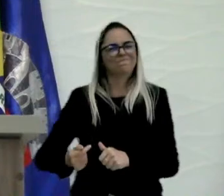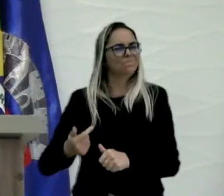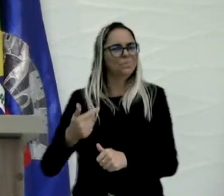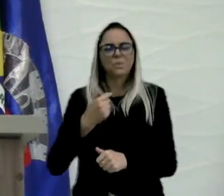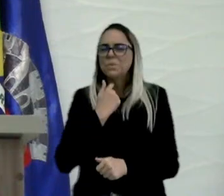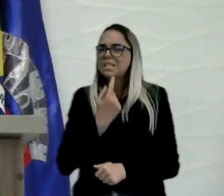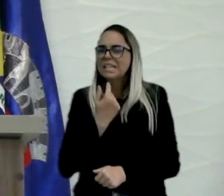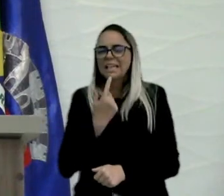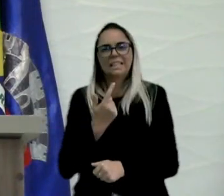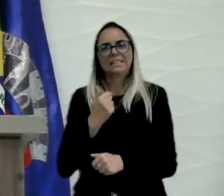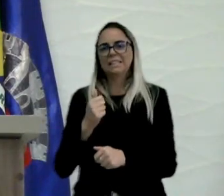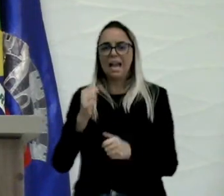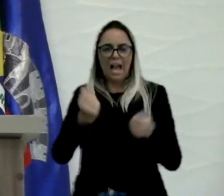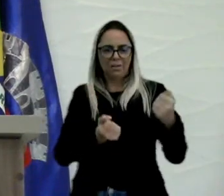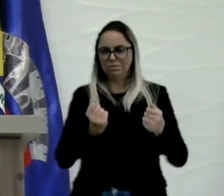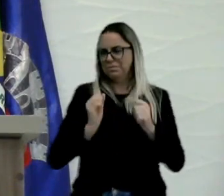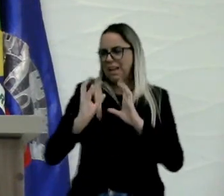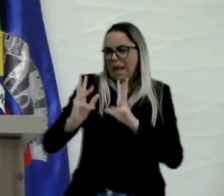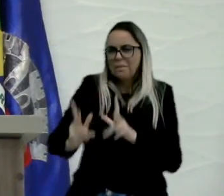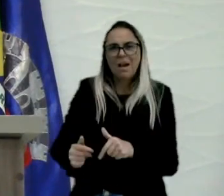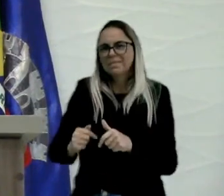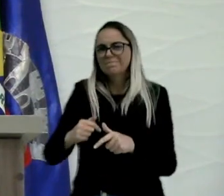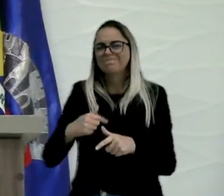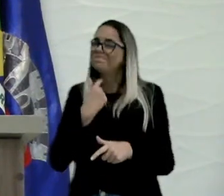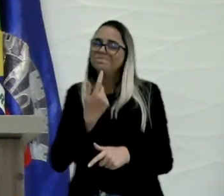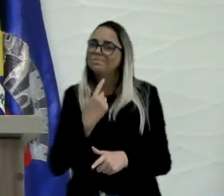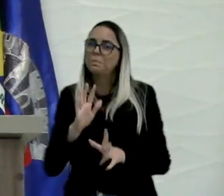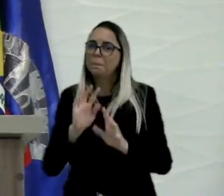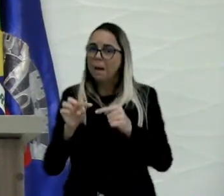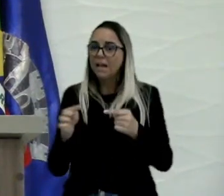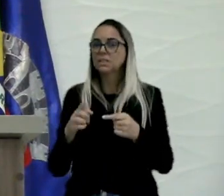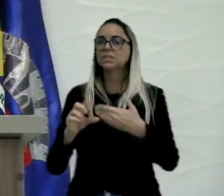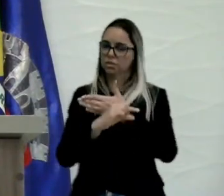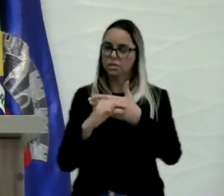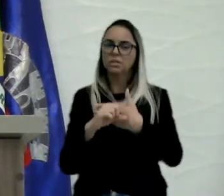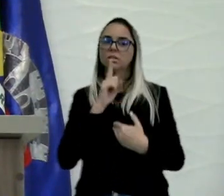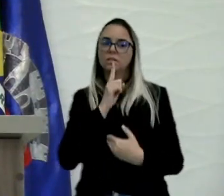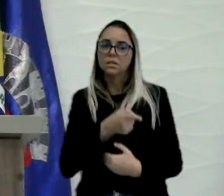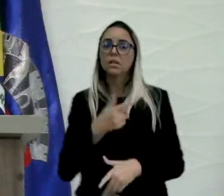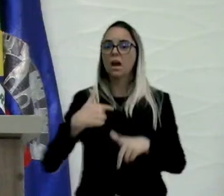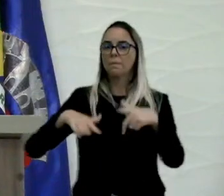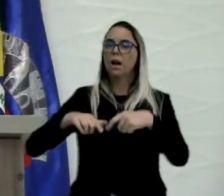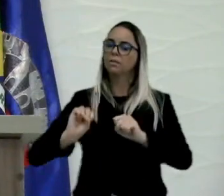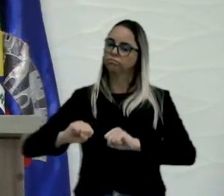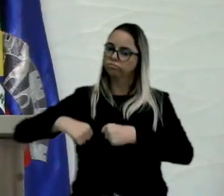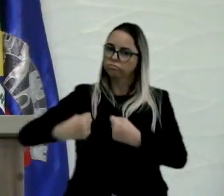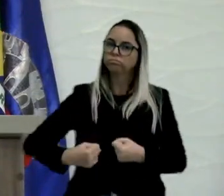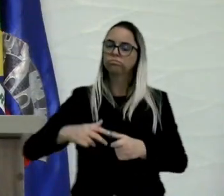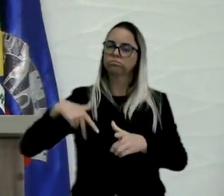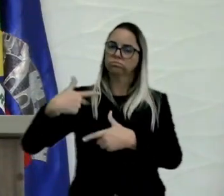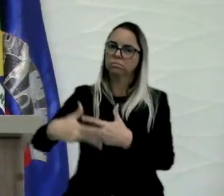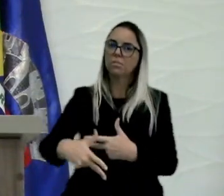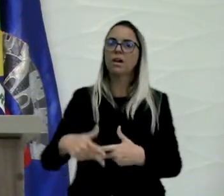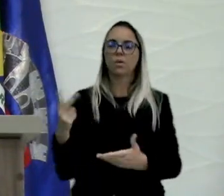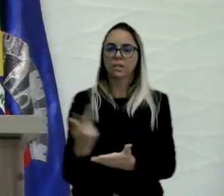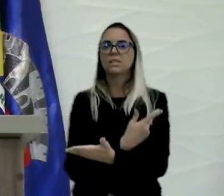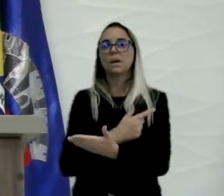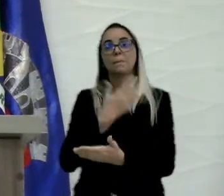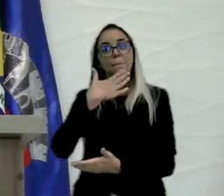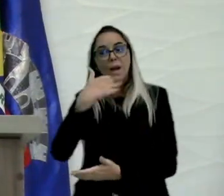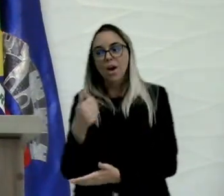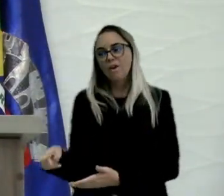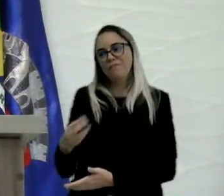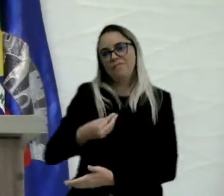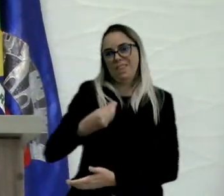o carro limpa força e com esse procedimento com essa nossa indicação com esse trabalho que se Deus quiser vai acontecer a gente vai fazer com que melhore a